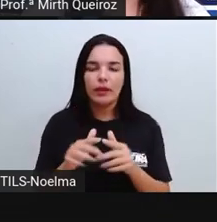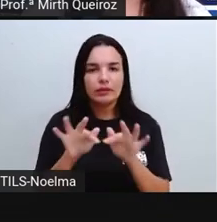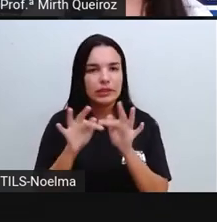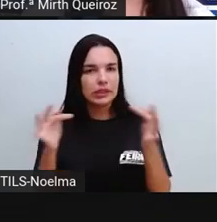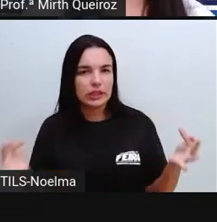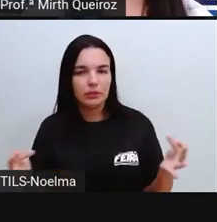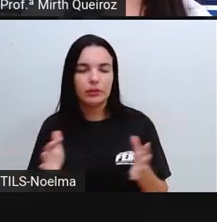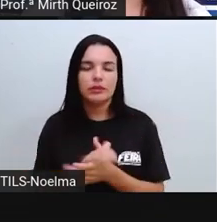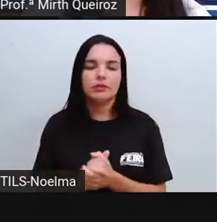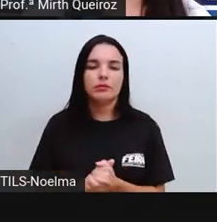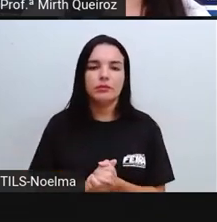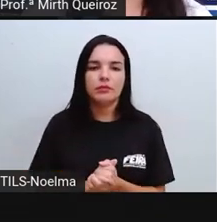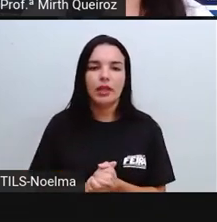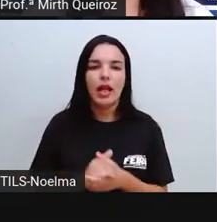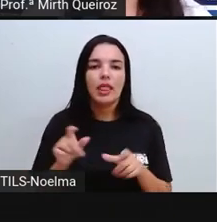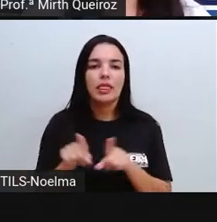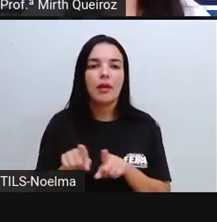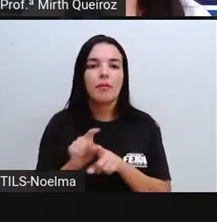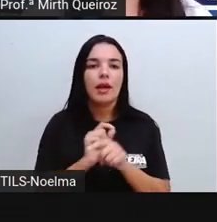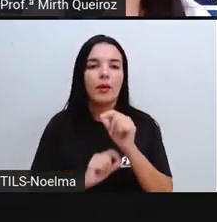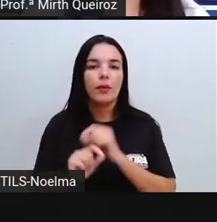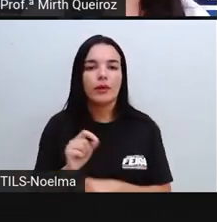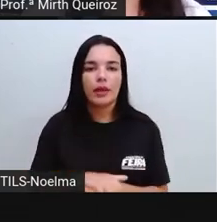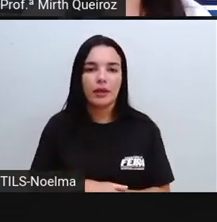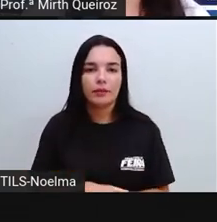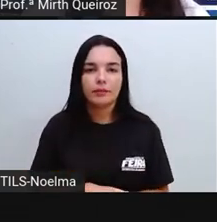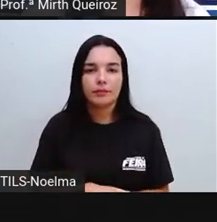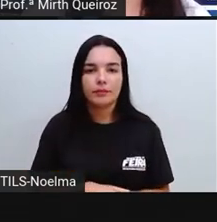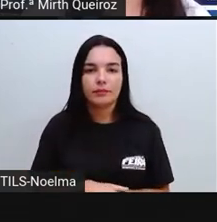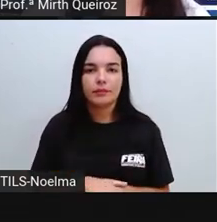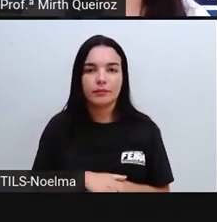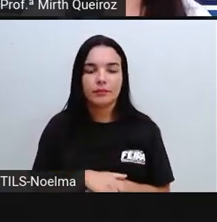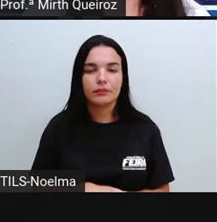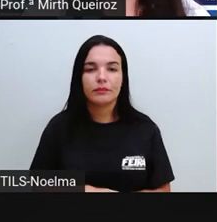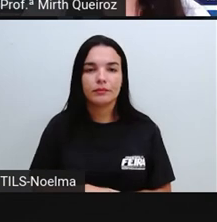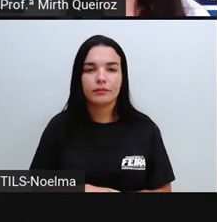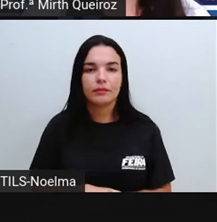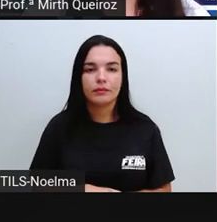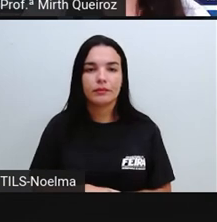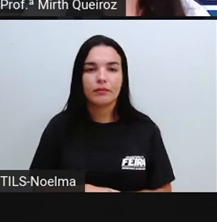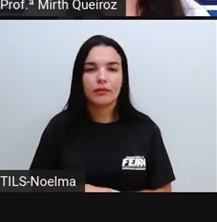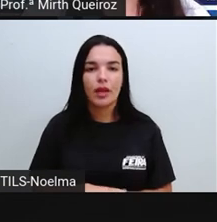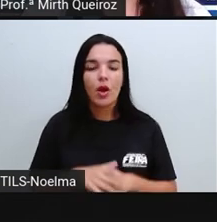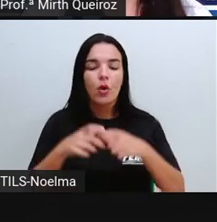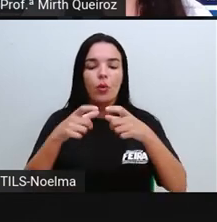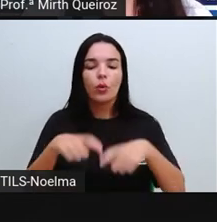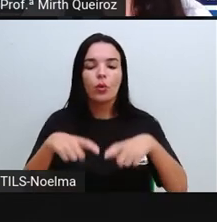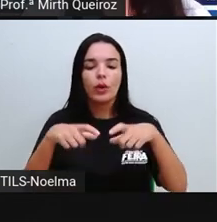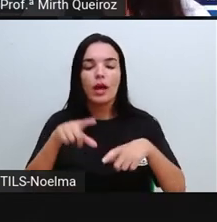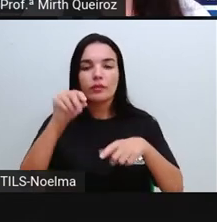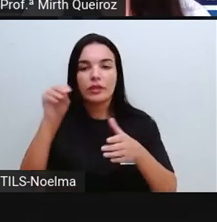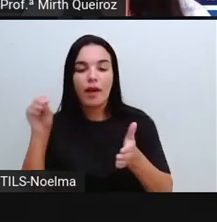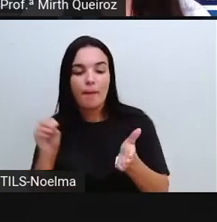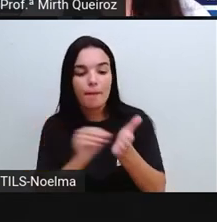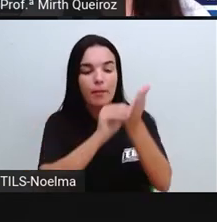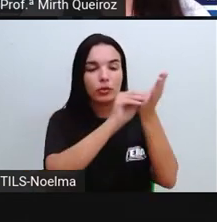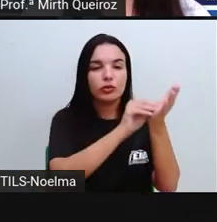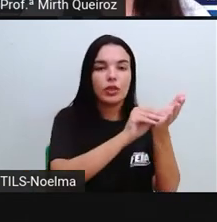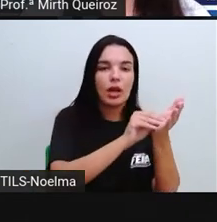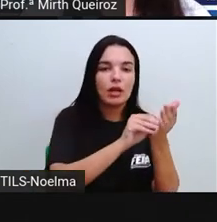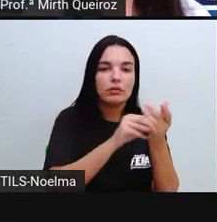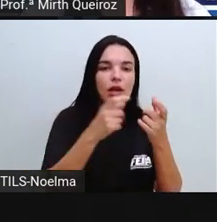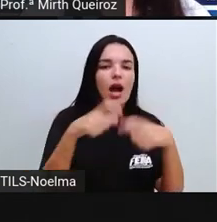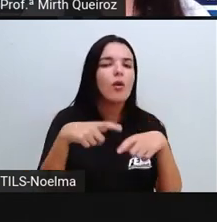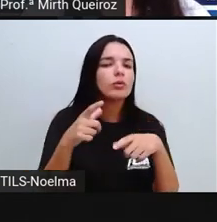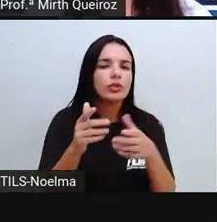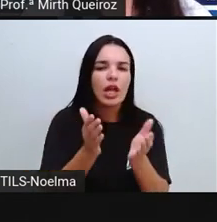simples. Observe também, ao revisar aí o seu texto, suporte veículo, né? Para quem vocês vão produzir?